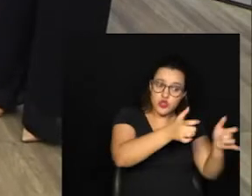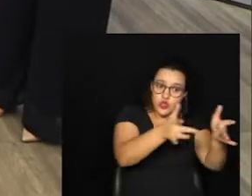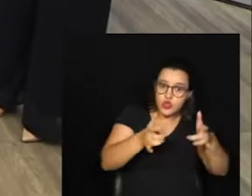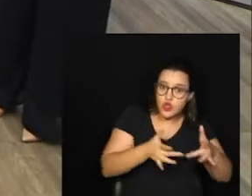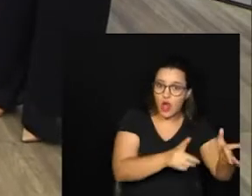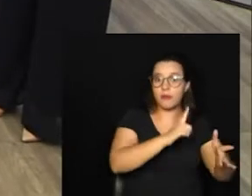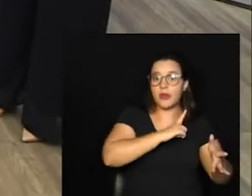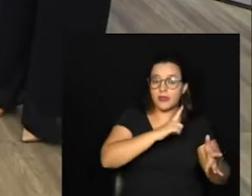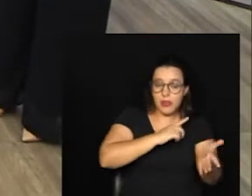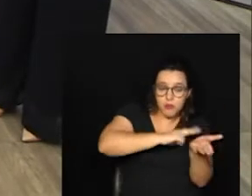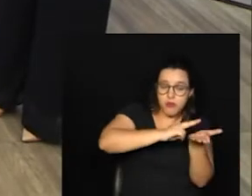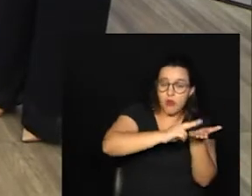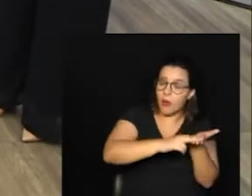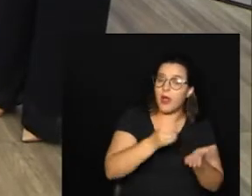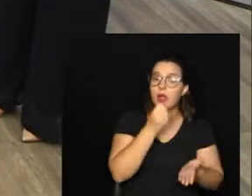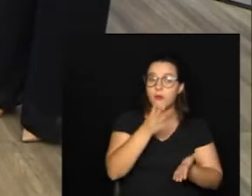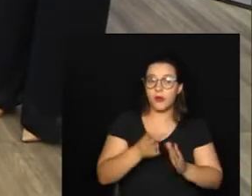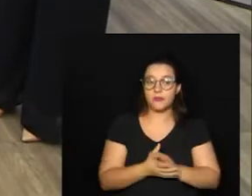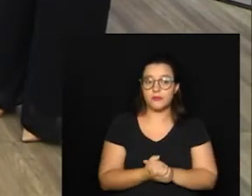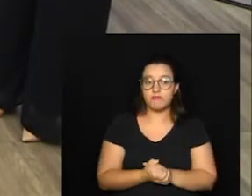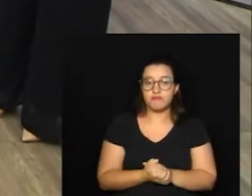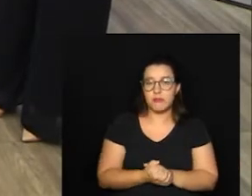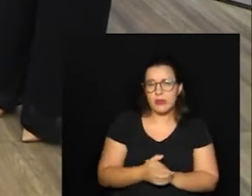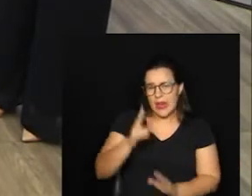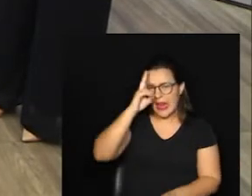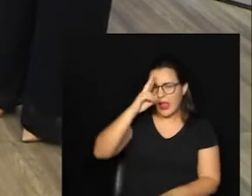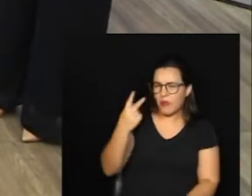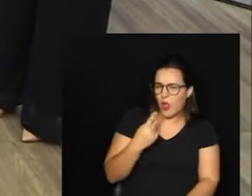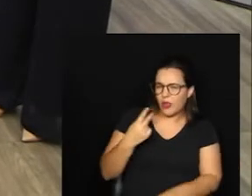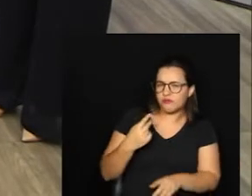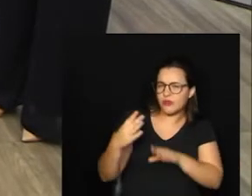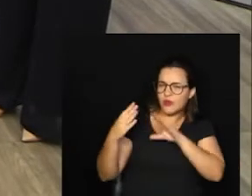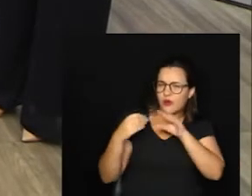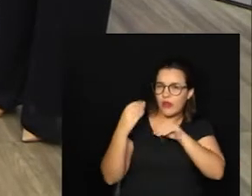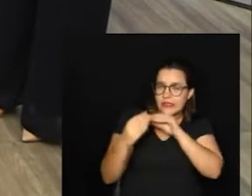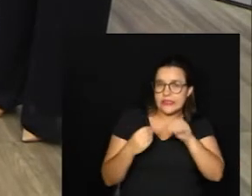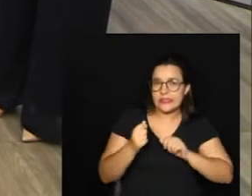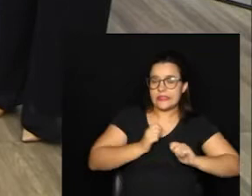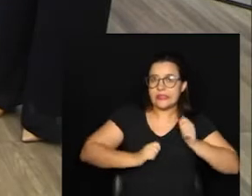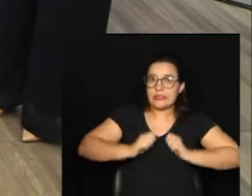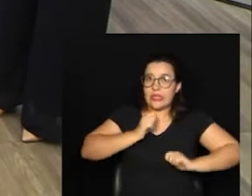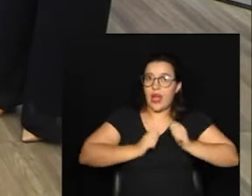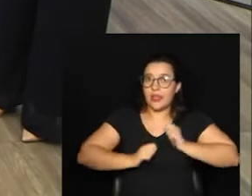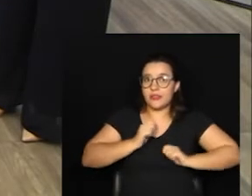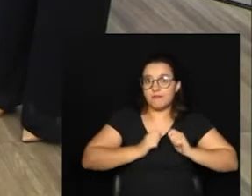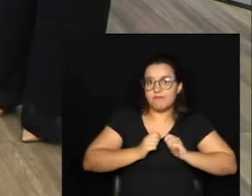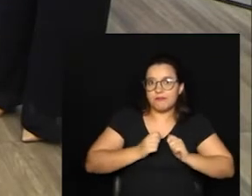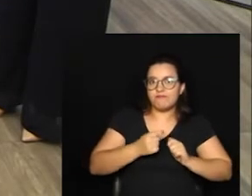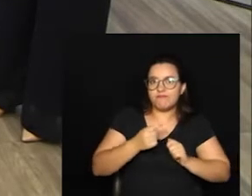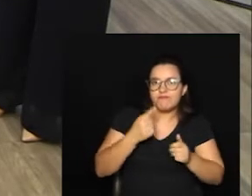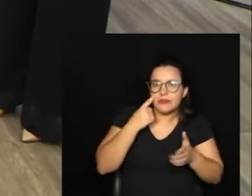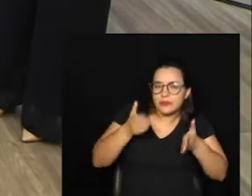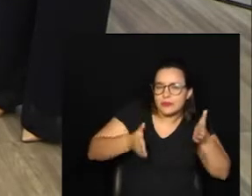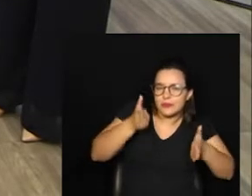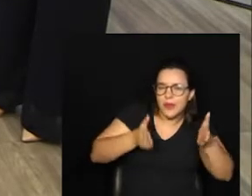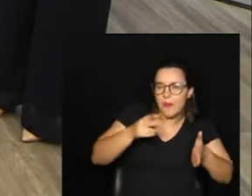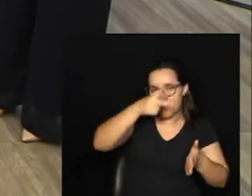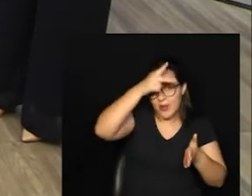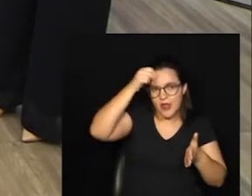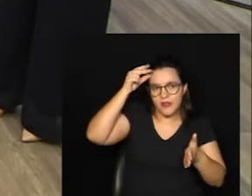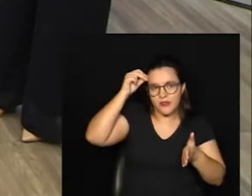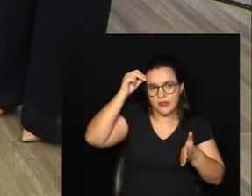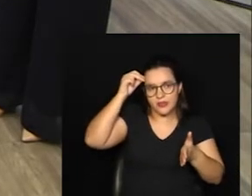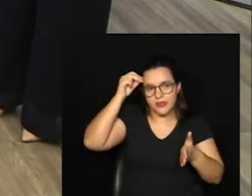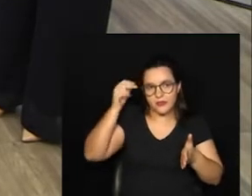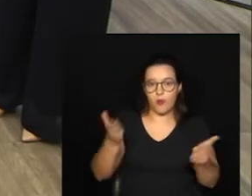gente relembra aqui, havia uma expectativa por parte da Prefeitura para que a cidade de Campinas pudesse ultrapassar de